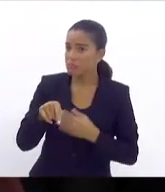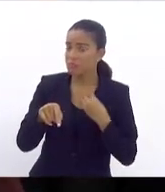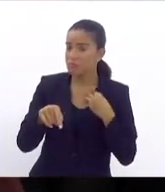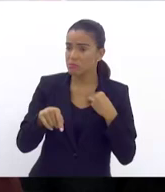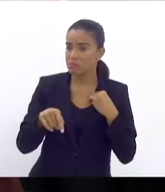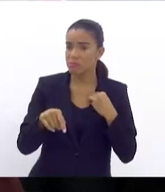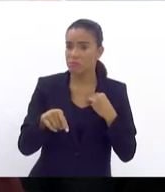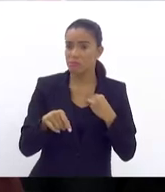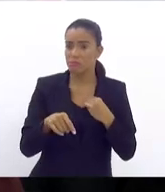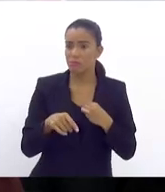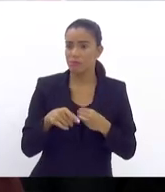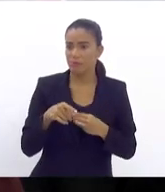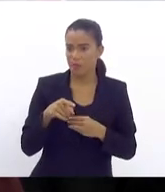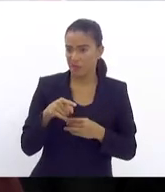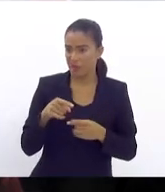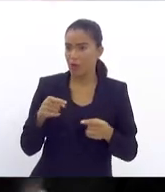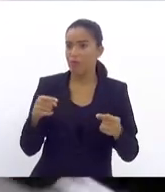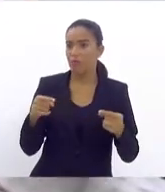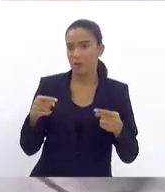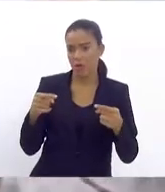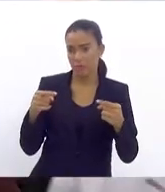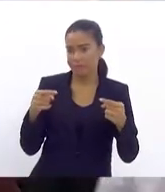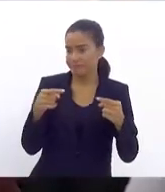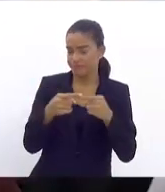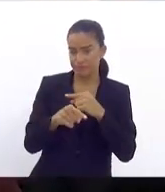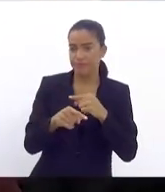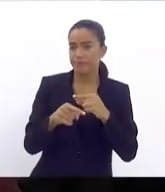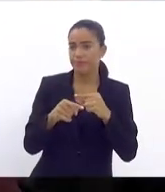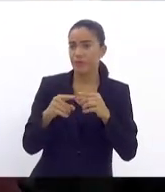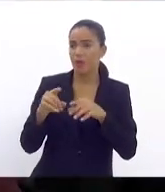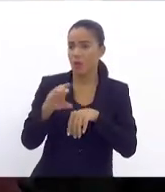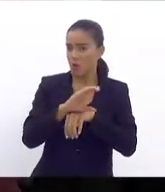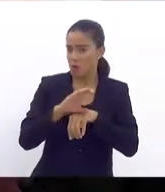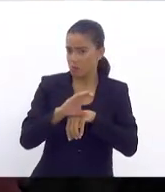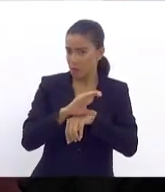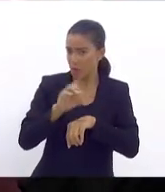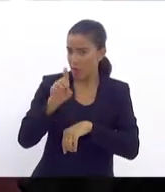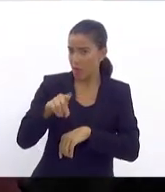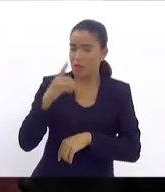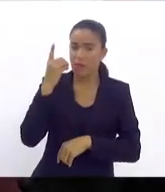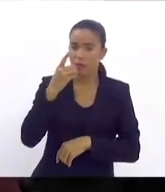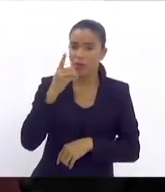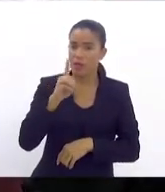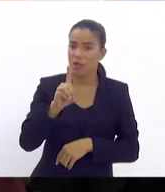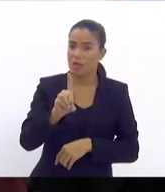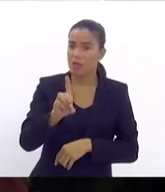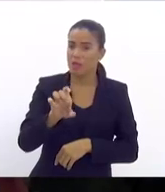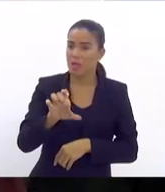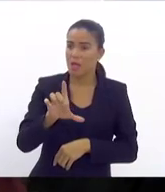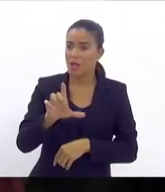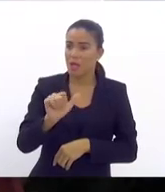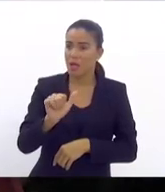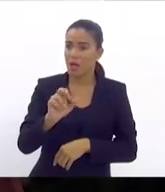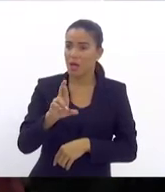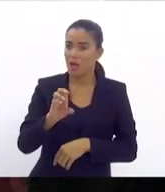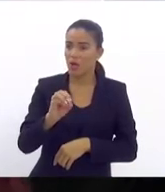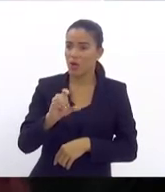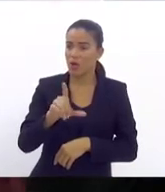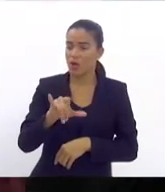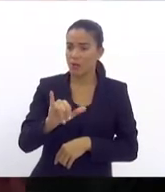prejudicabilidade. Então pela constitucionalidade? É a relatoria do deputado Guilherme Delaroli. Não, mas aí o deputado... que o parecer original